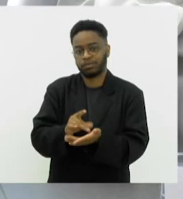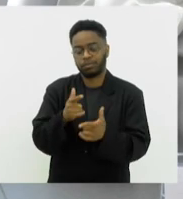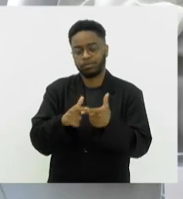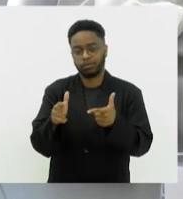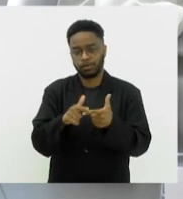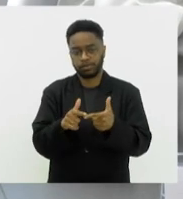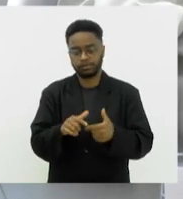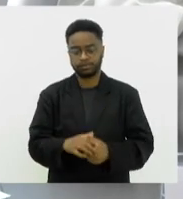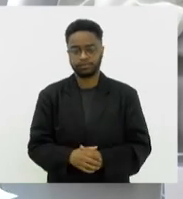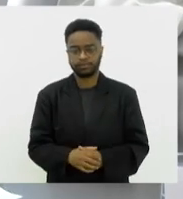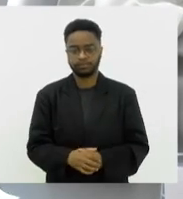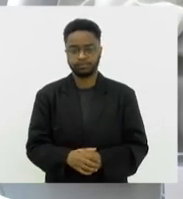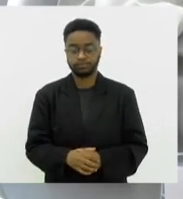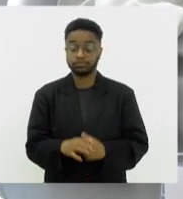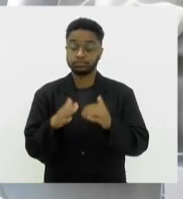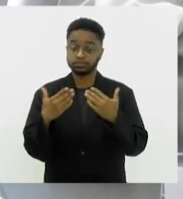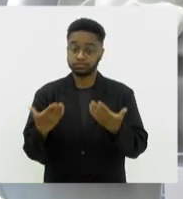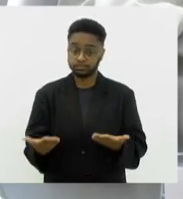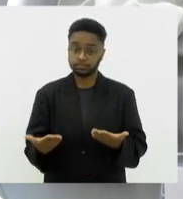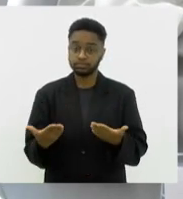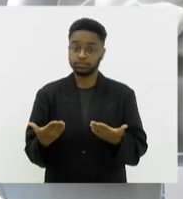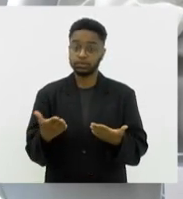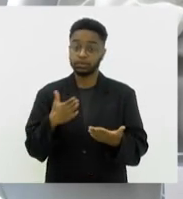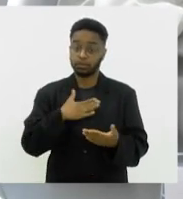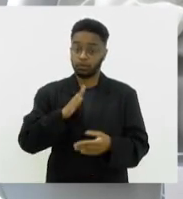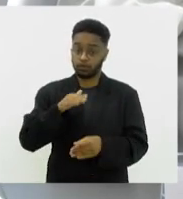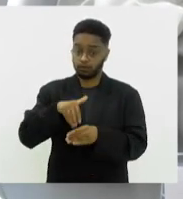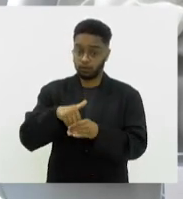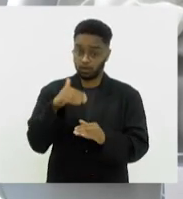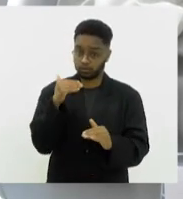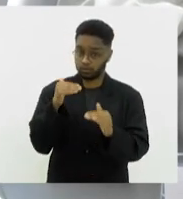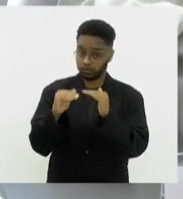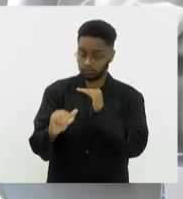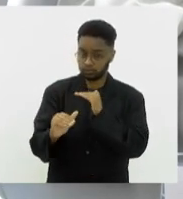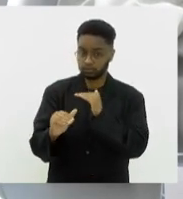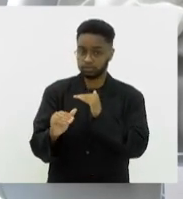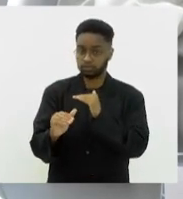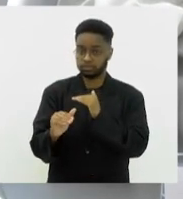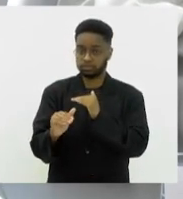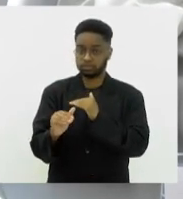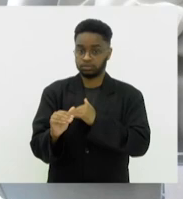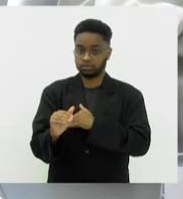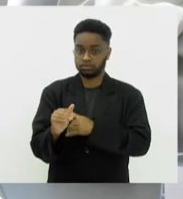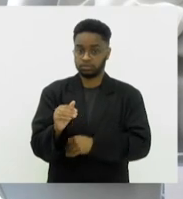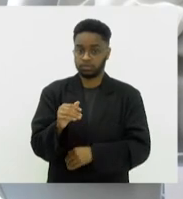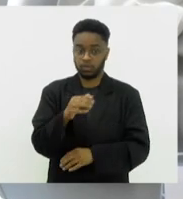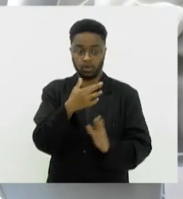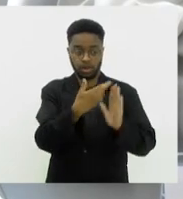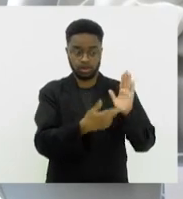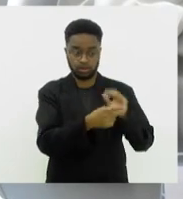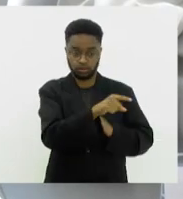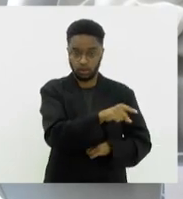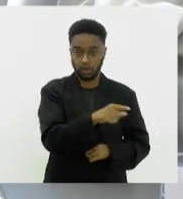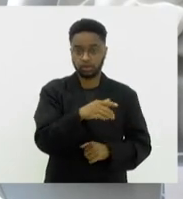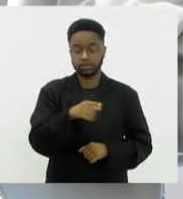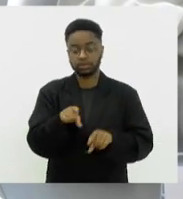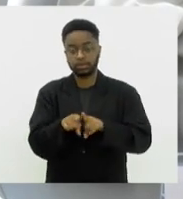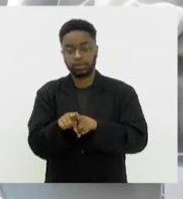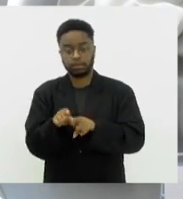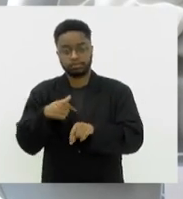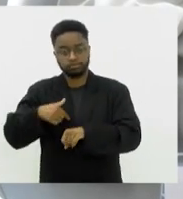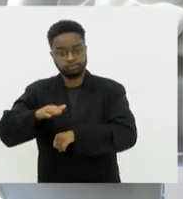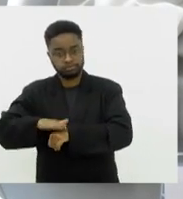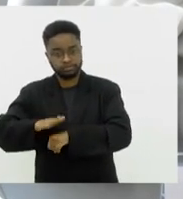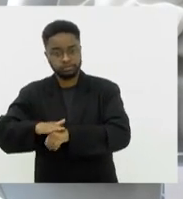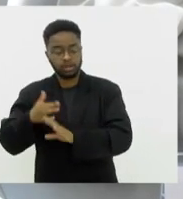portanto essa divergência muito Evidente entre eh o relatório do relator e o voto